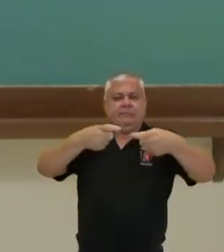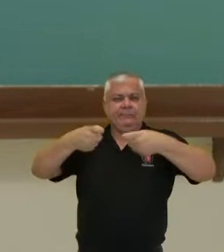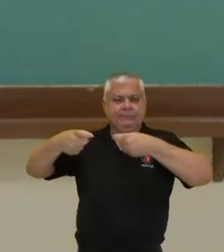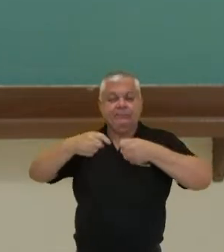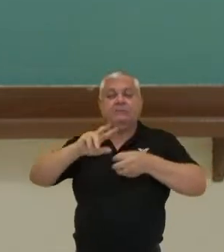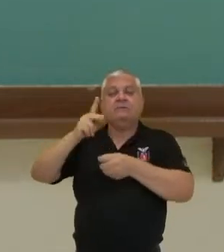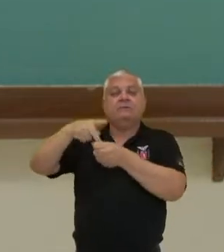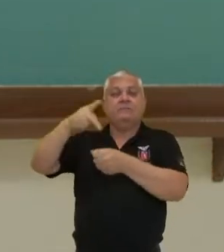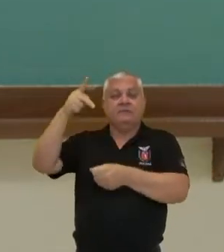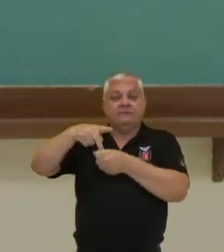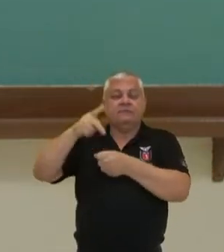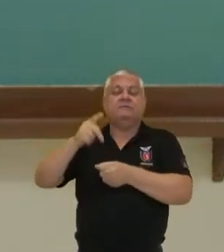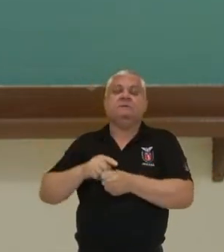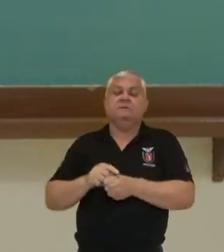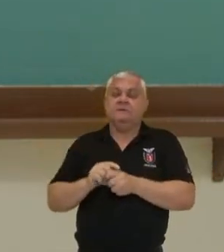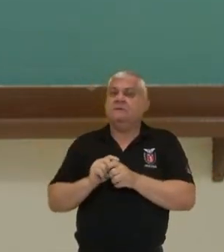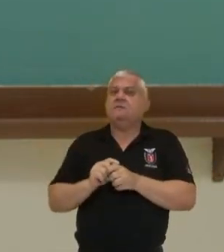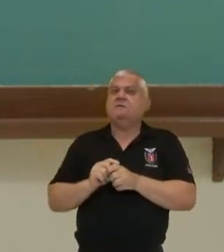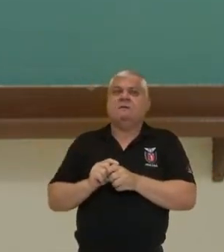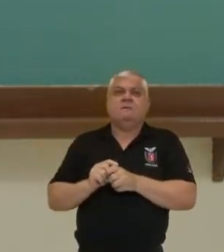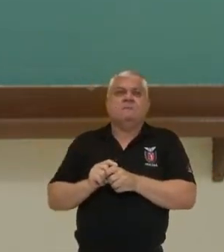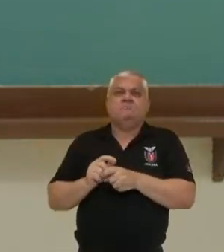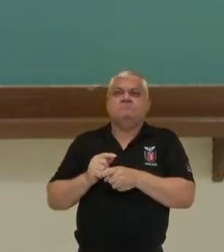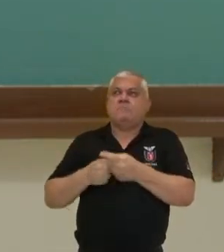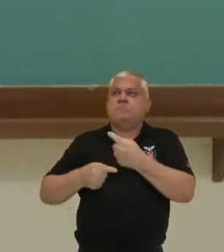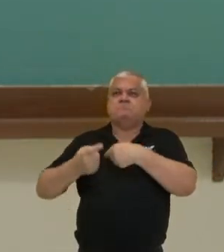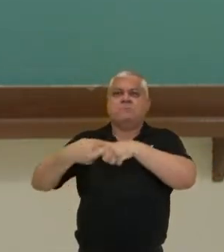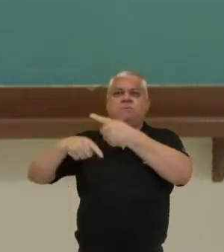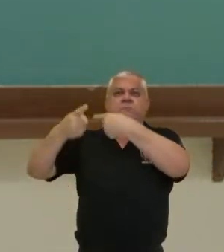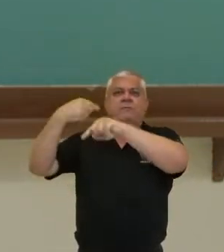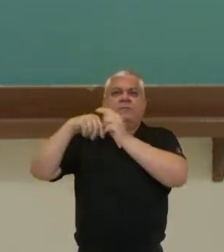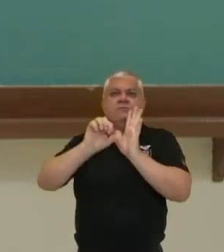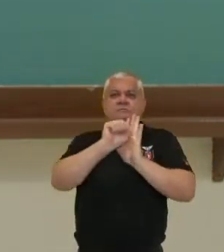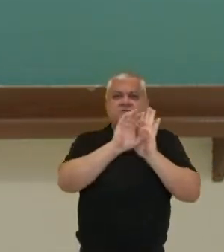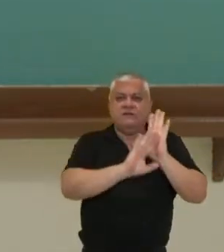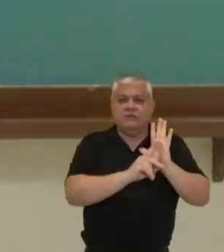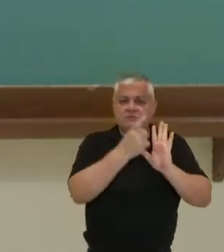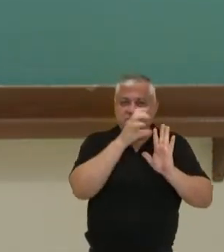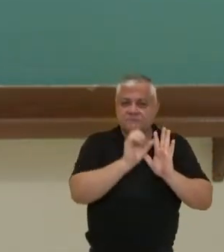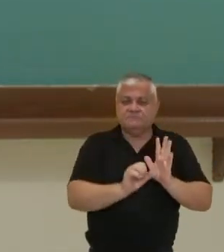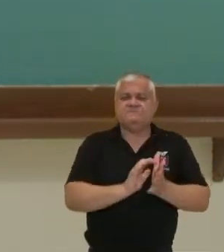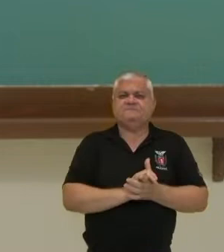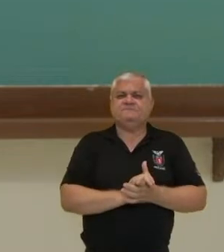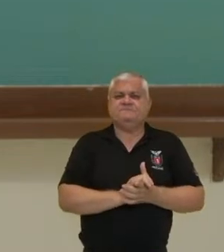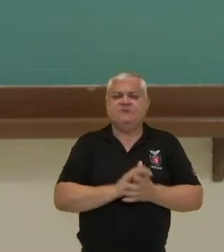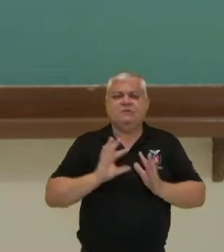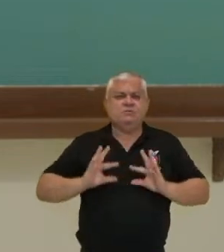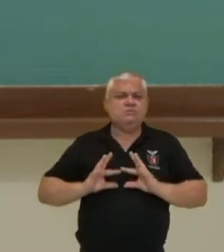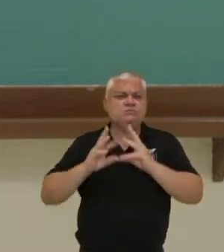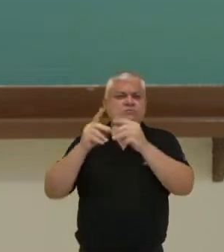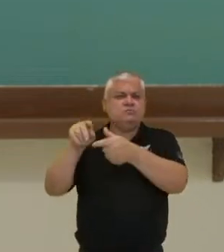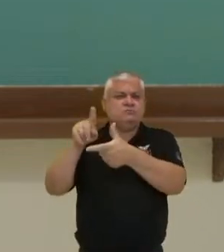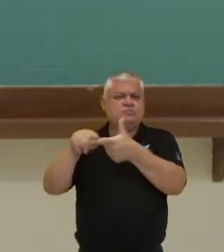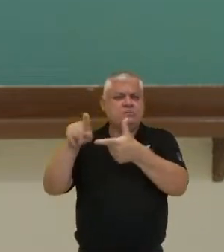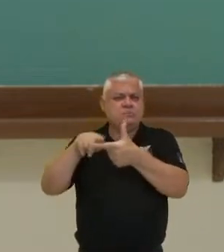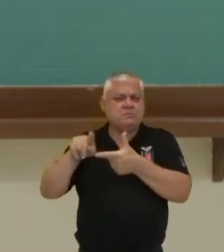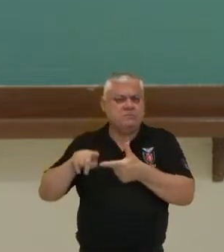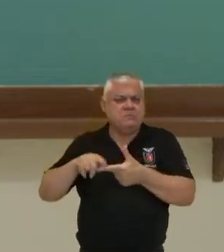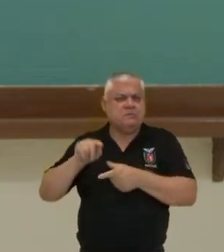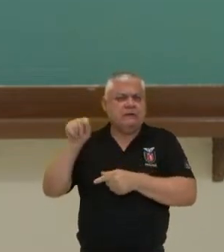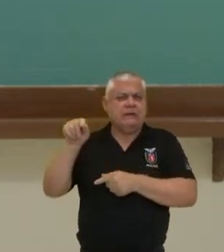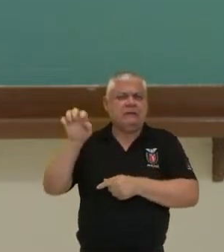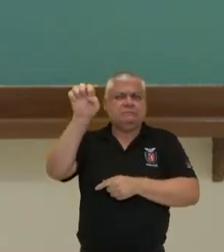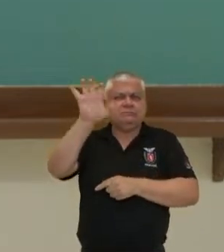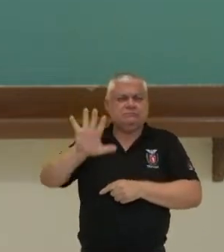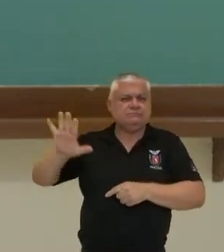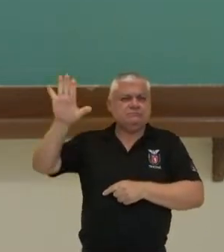que vem crescente na região desde o século 19 não basta todos os demais problemas que já viu